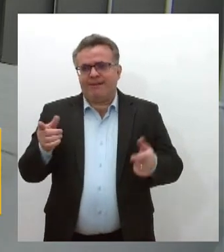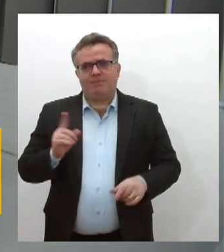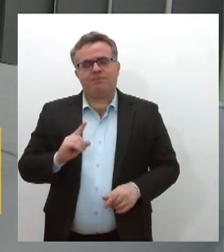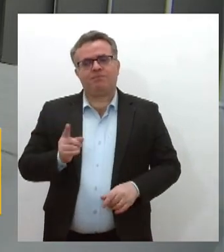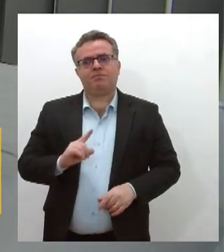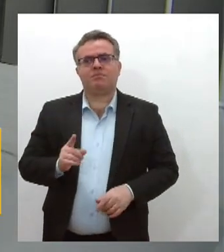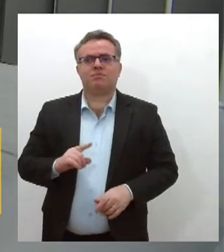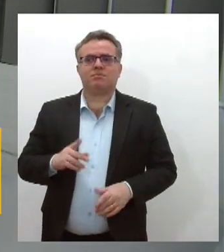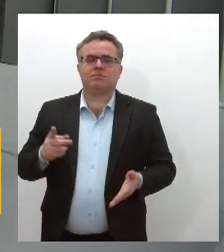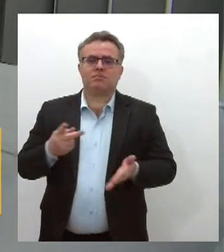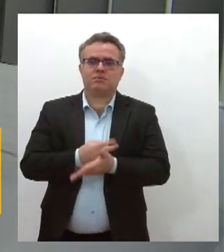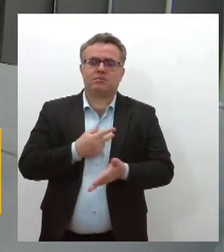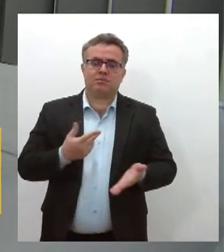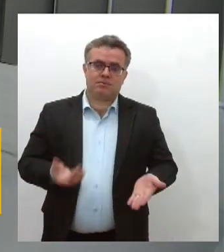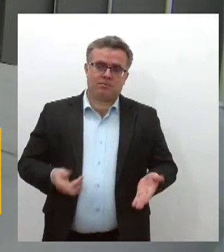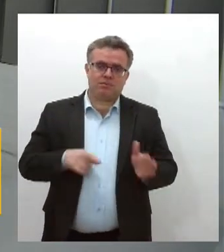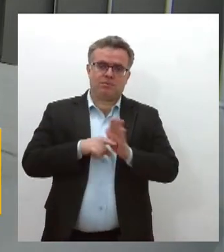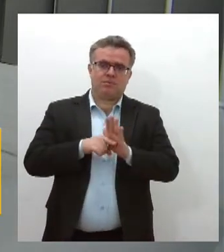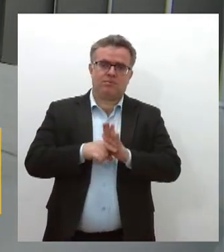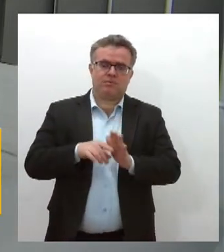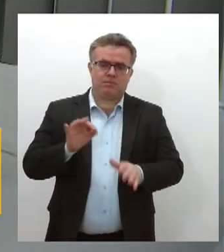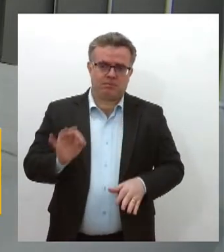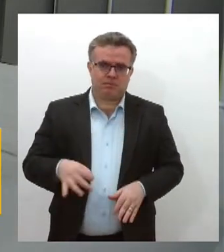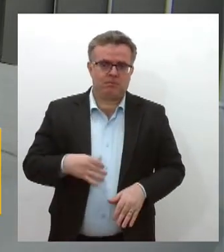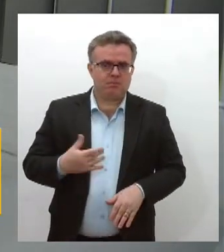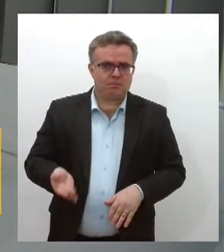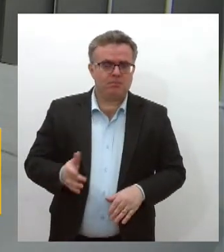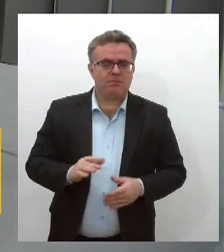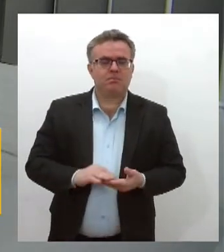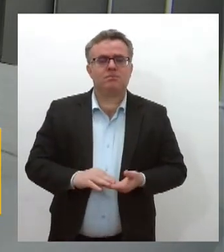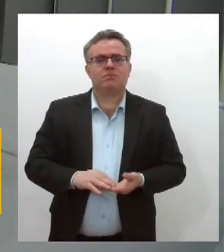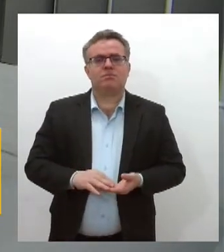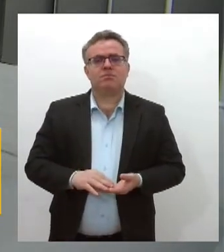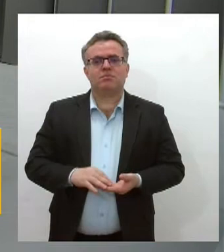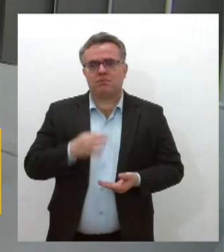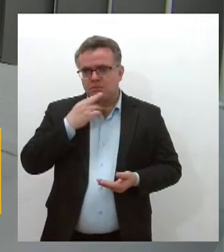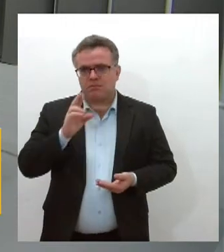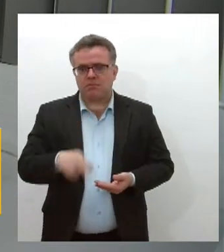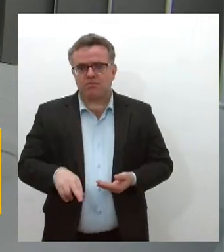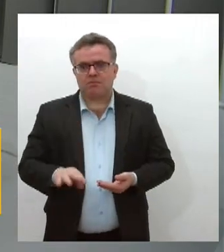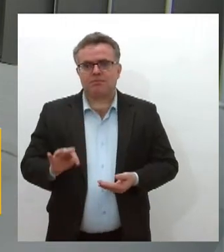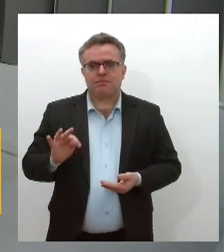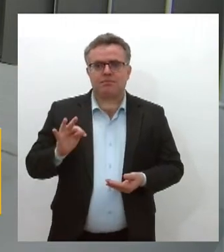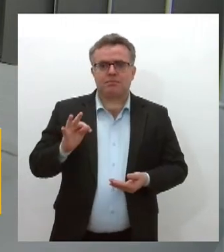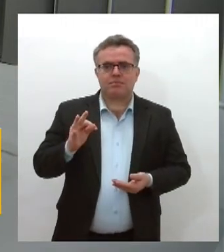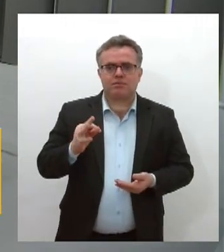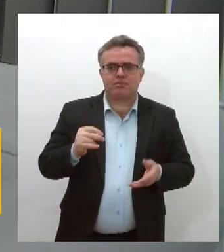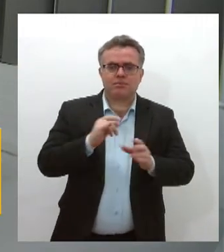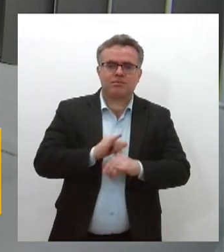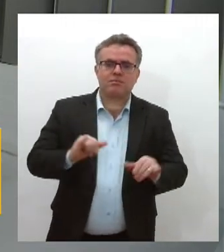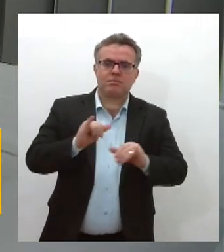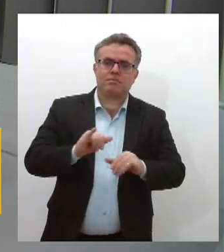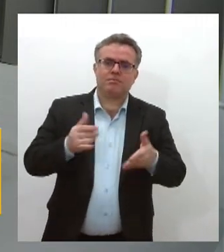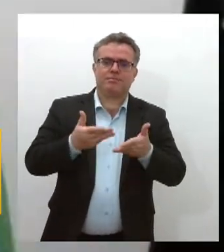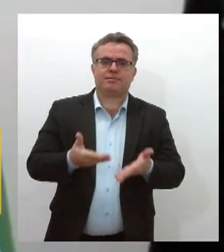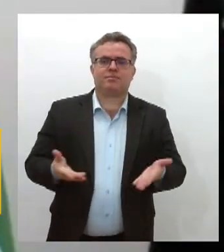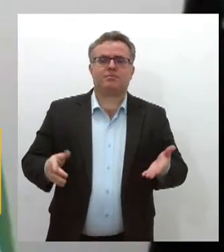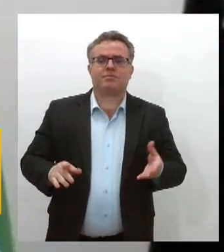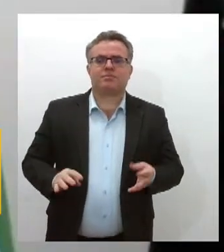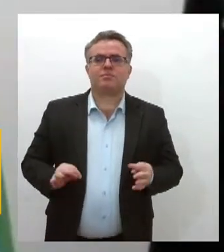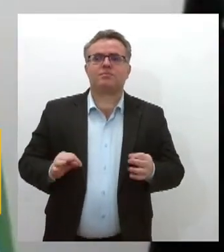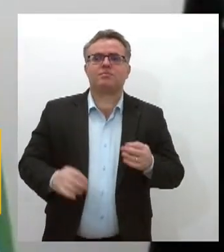essa pesquisa. Exatamente, né? Todas essas informações, elas vão servir de base para uma série de políticas